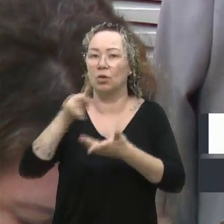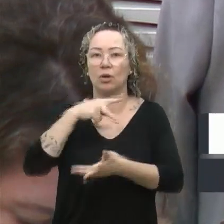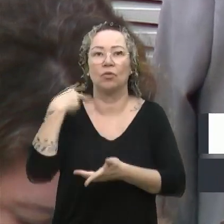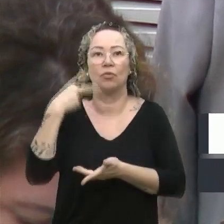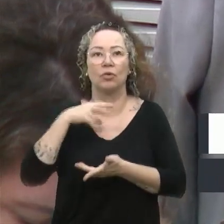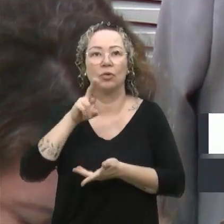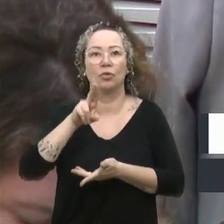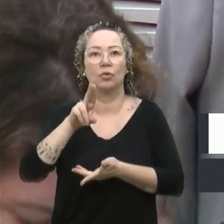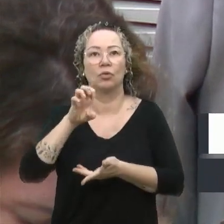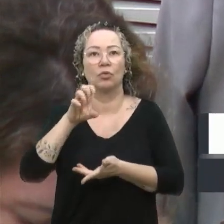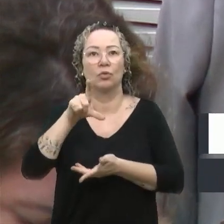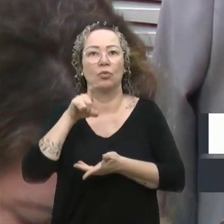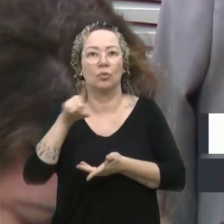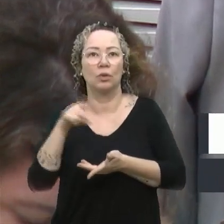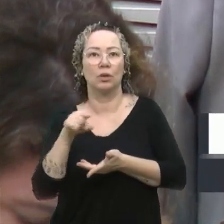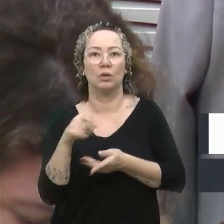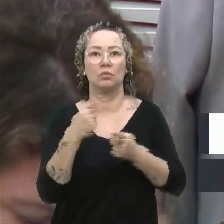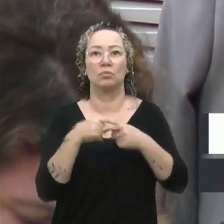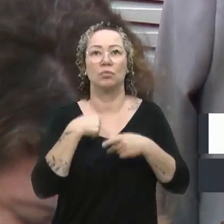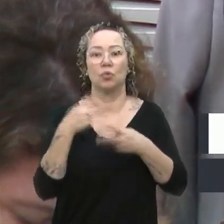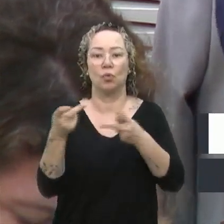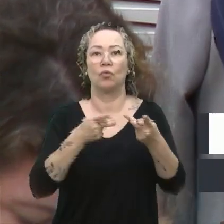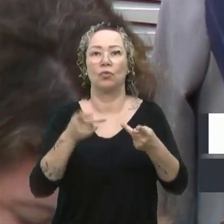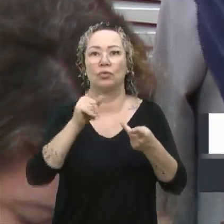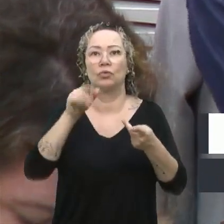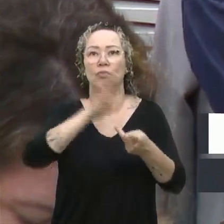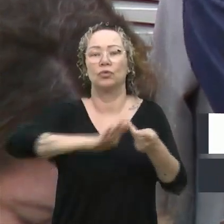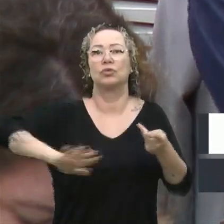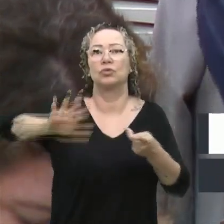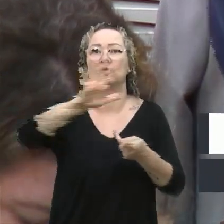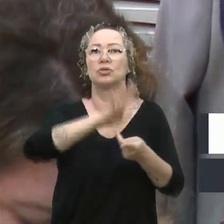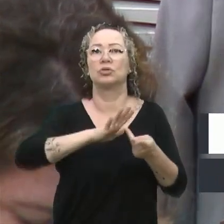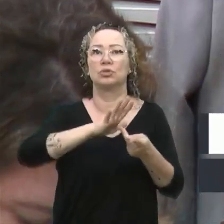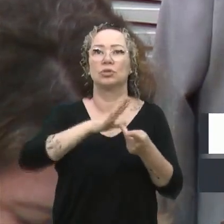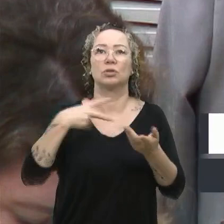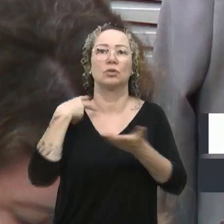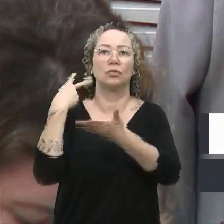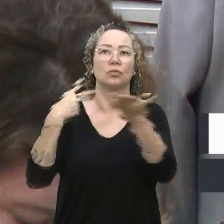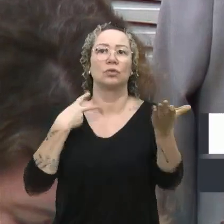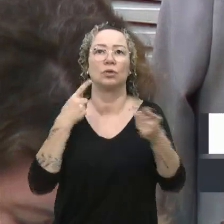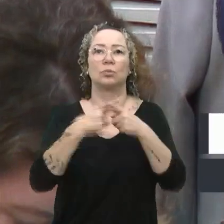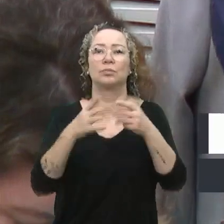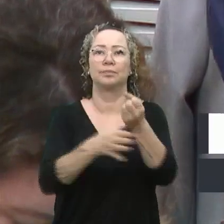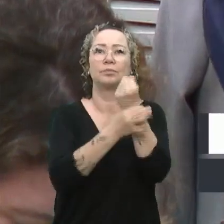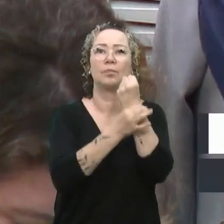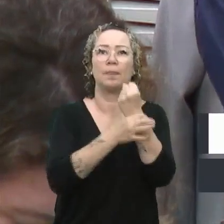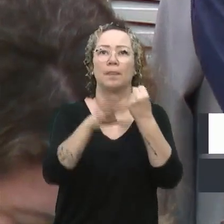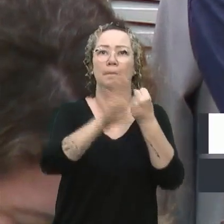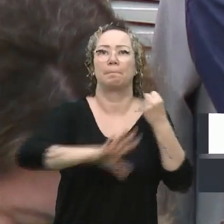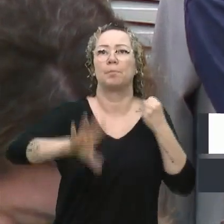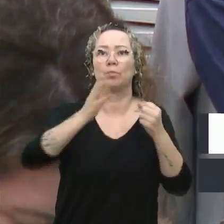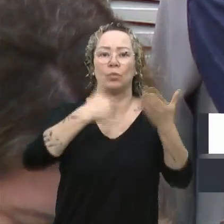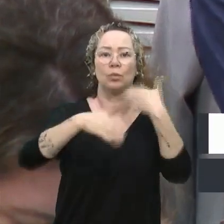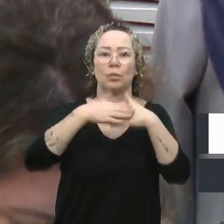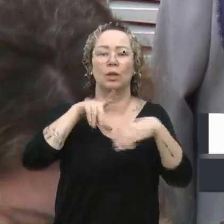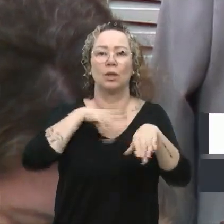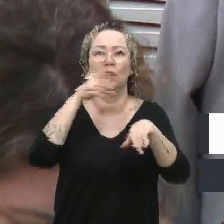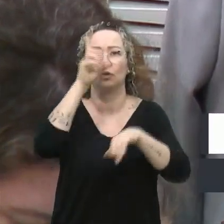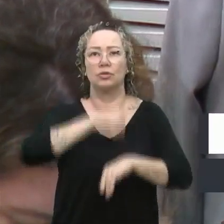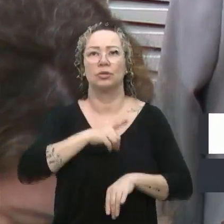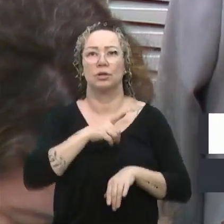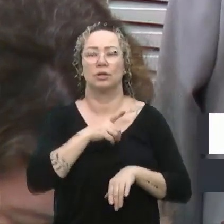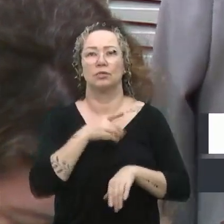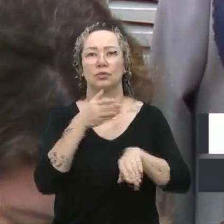consegui entender por que esse convite não foi compartilhado com os demais. Porque segurança pública, todos nós temos direito de participar, porque eu também pago o